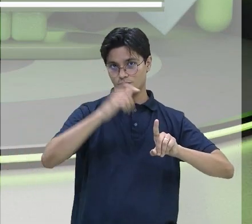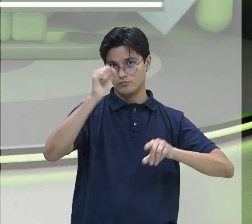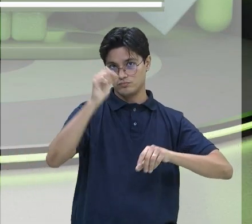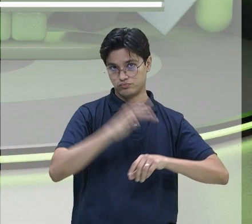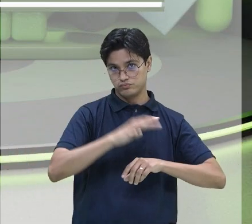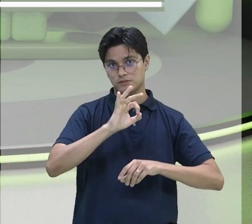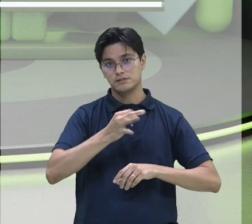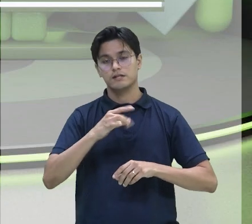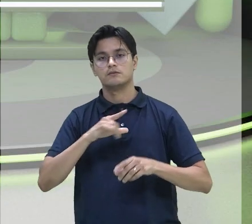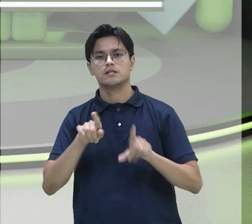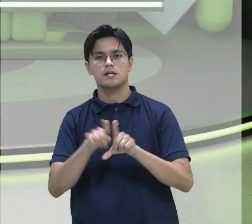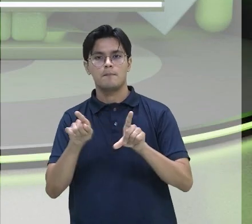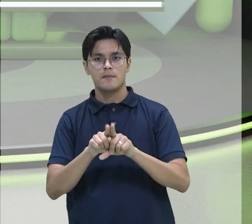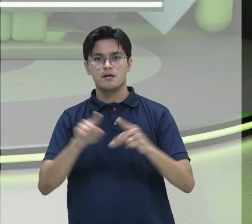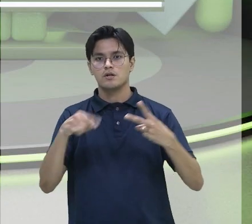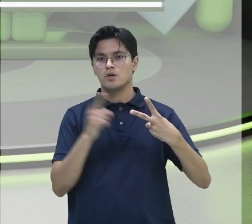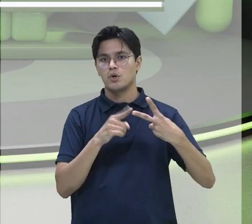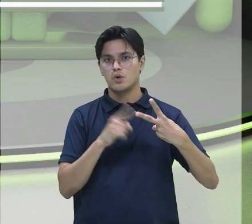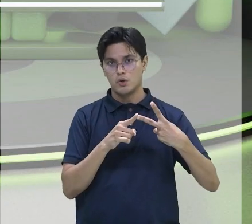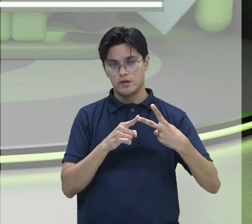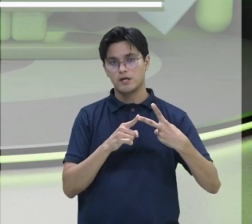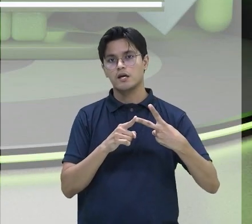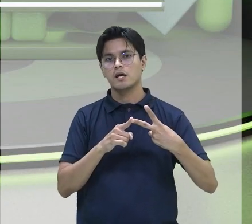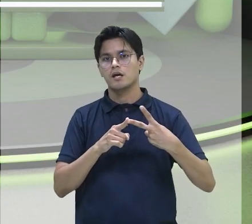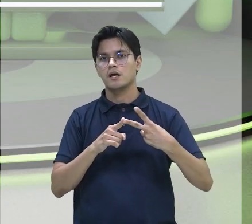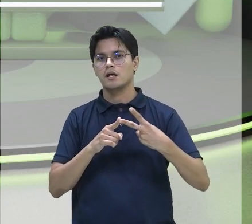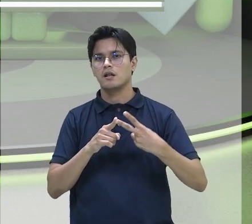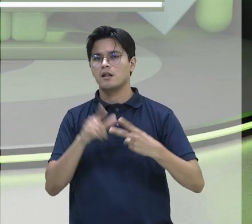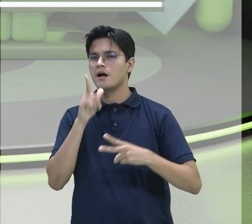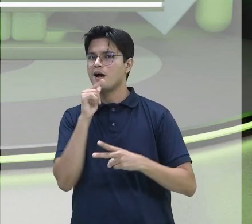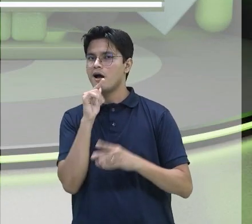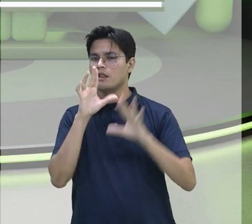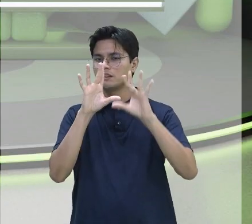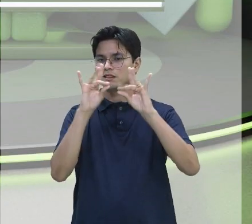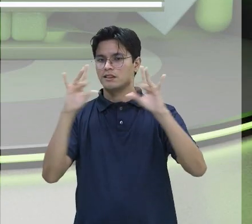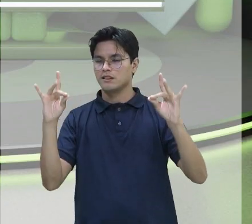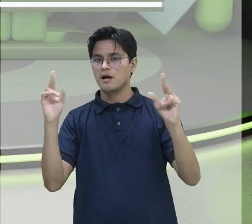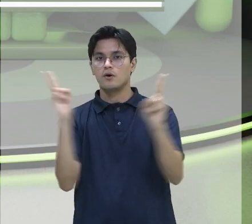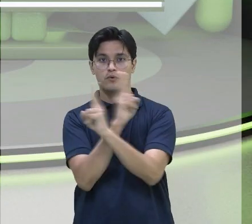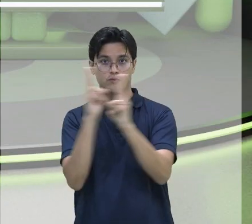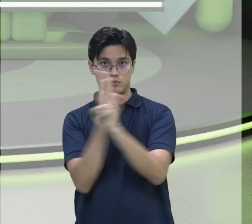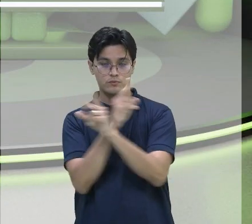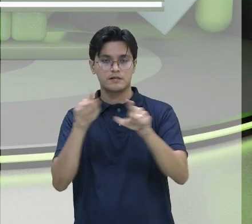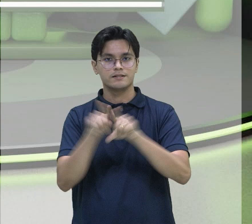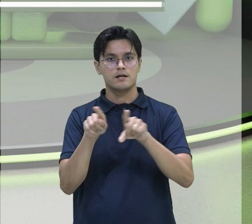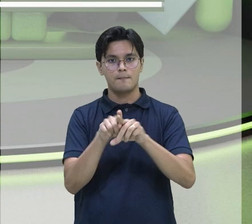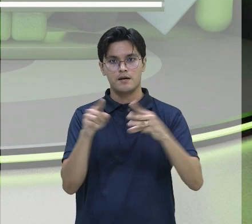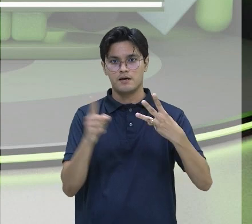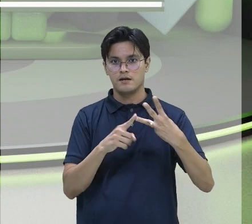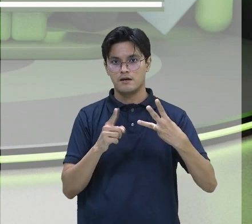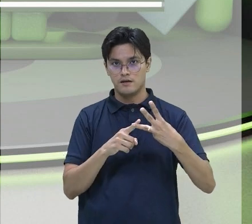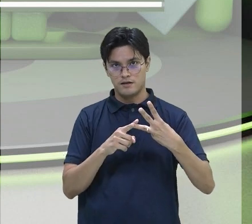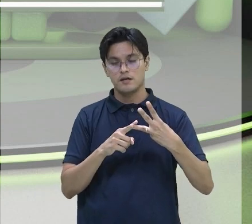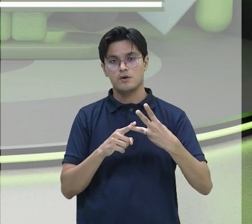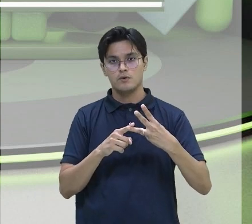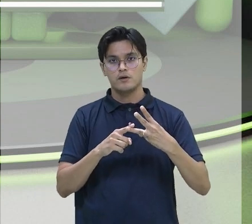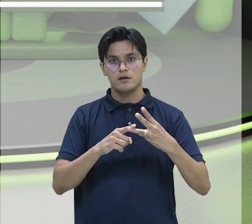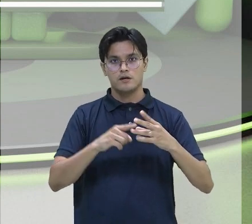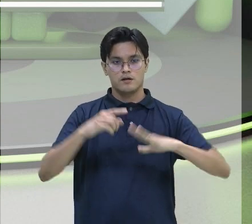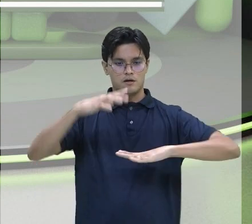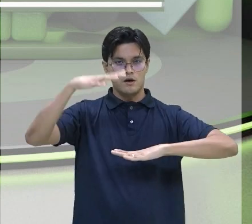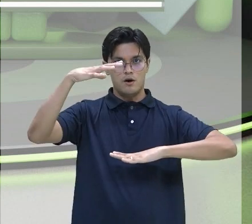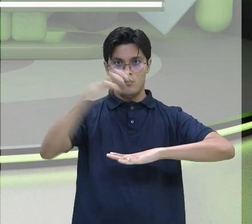quantidade de vapor de água que vai estar presente no ar atmosférico, e a pressão atmosférica vai ser o quê?